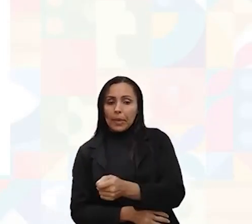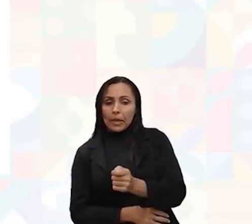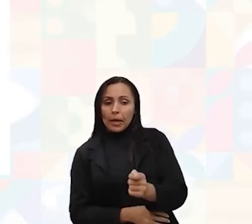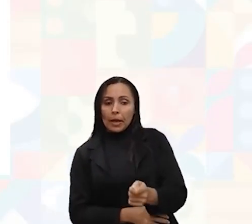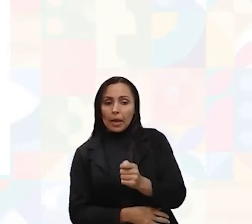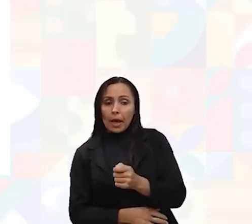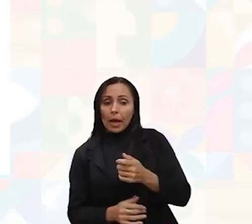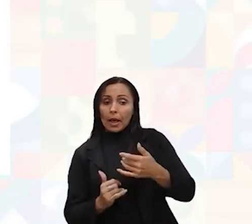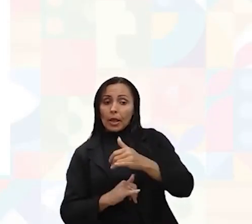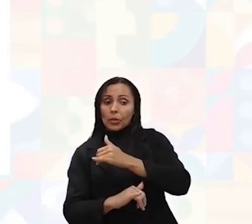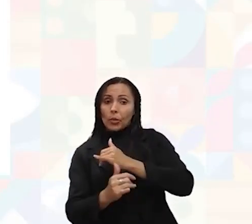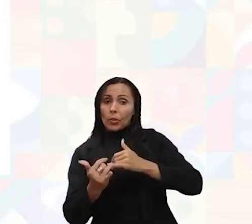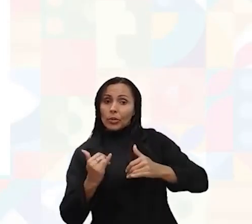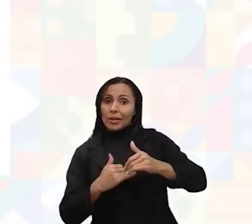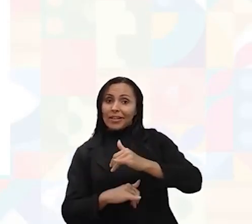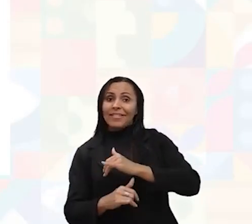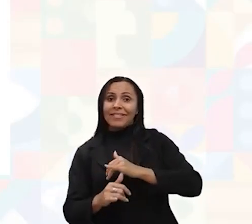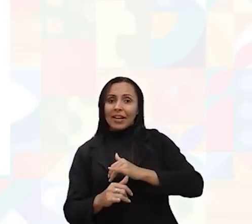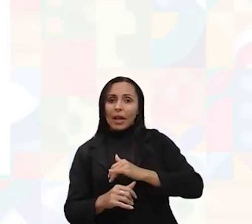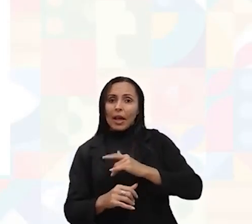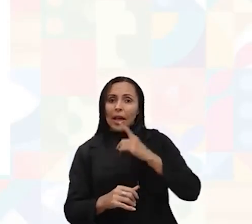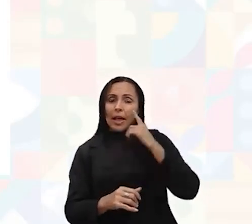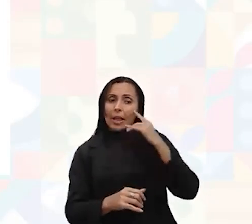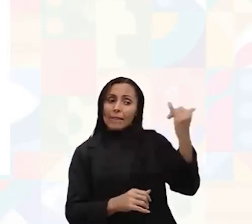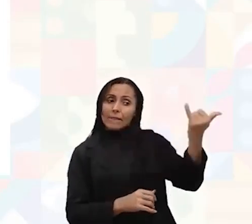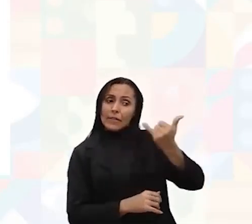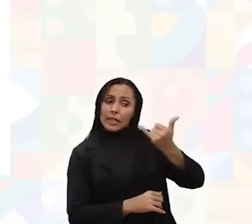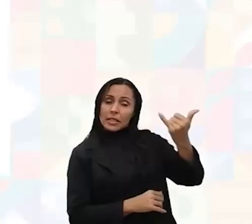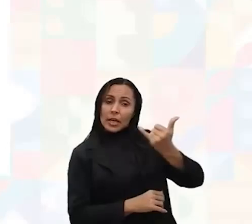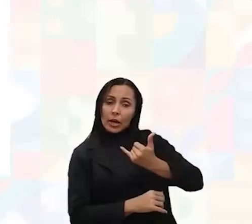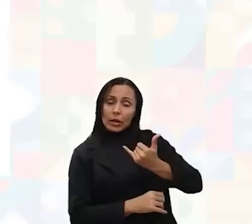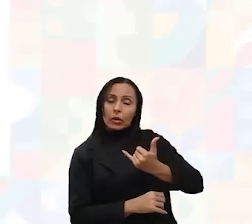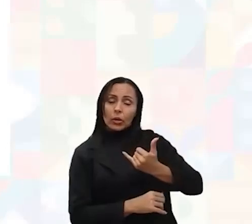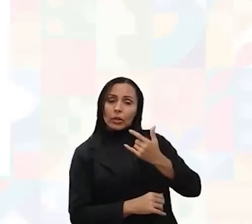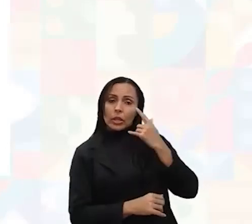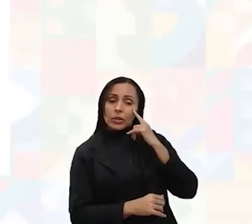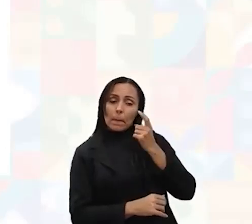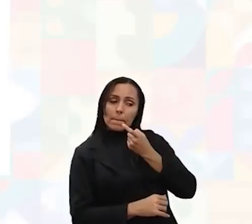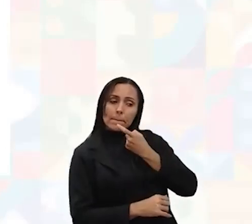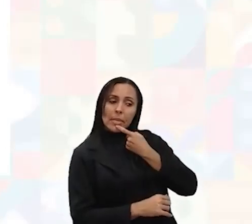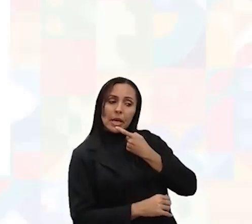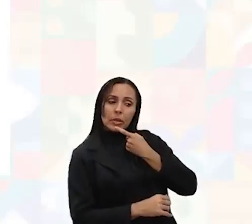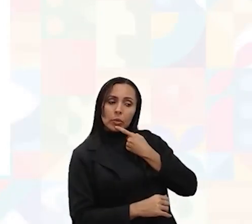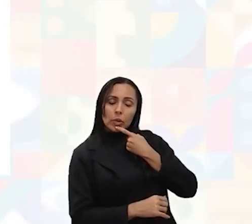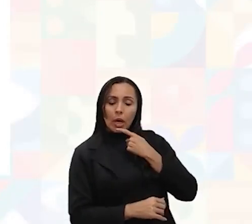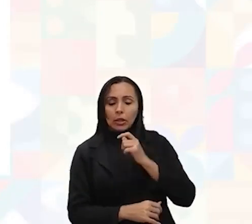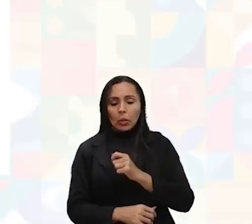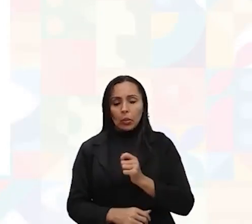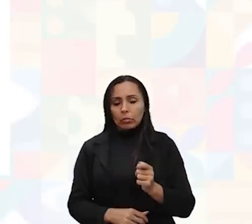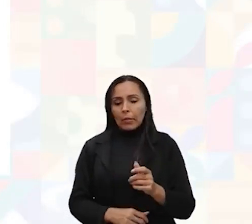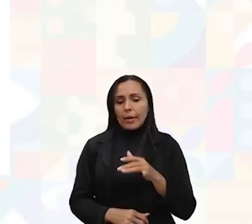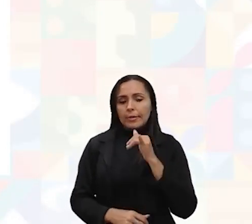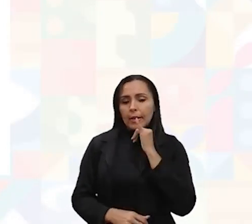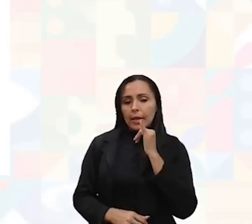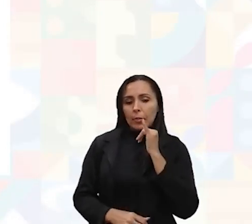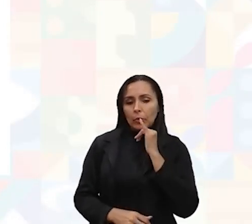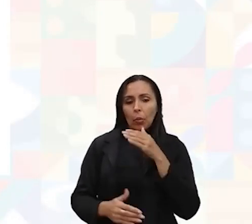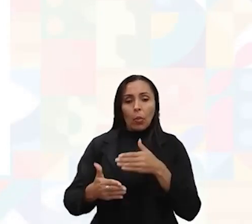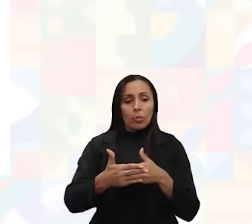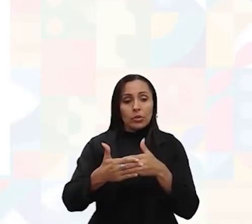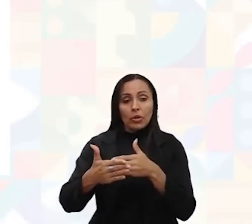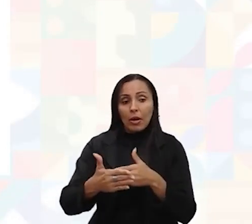eletrônicas. Elas avisam quando estão perto de algum obstáculo, né, para que